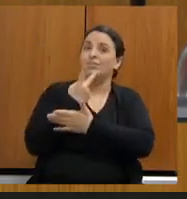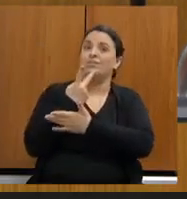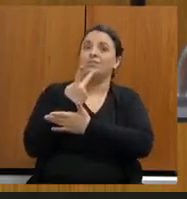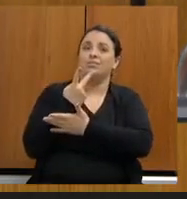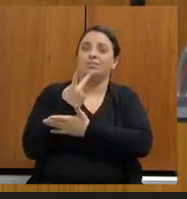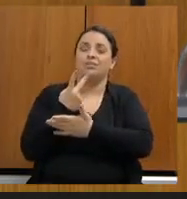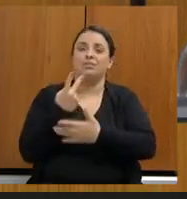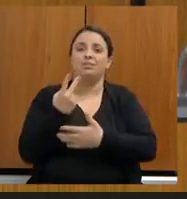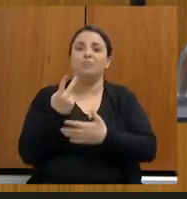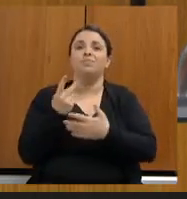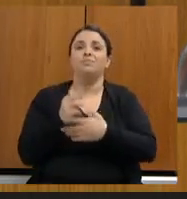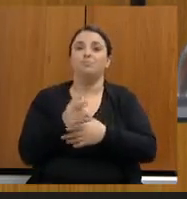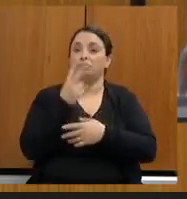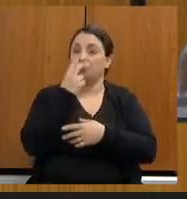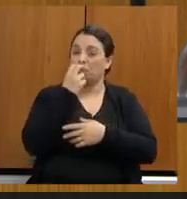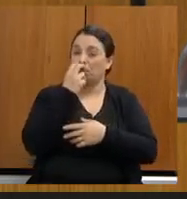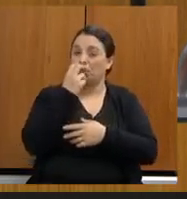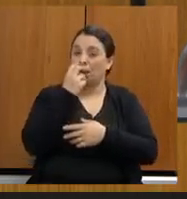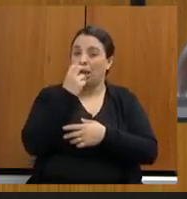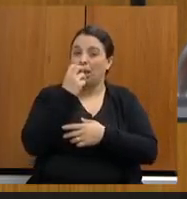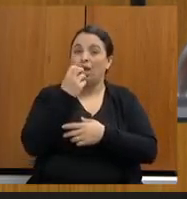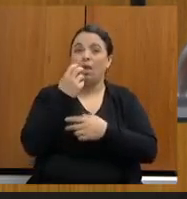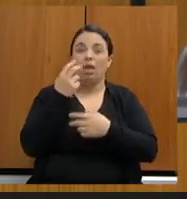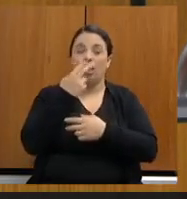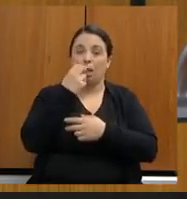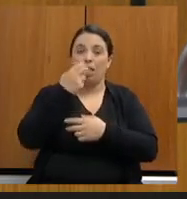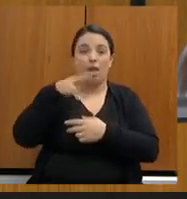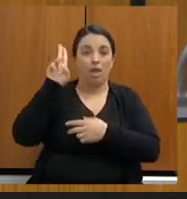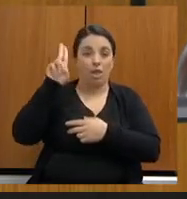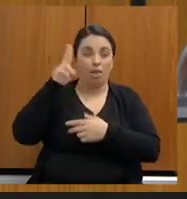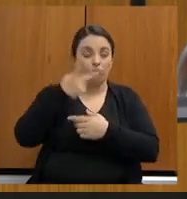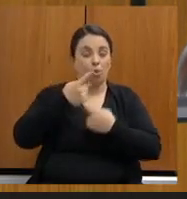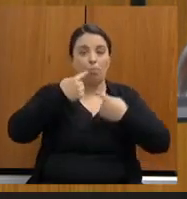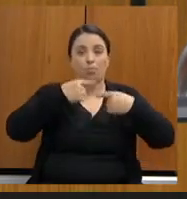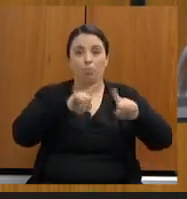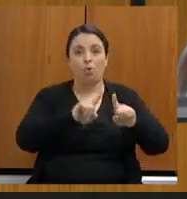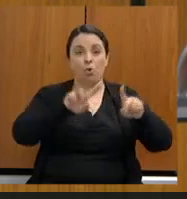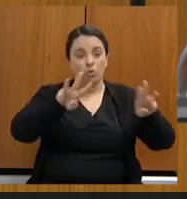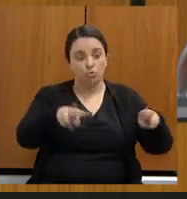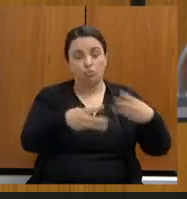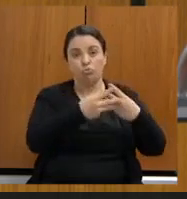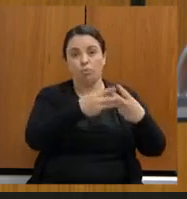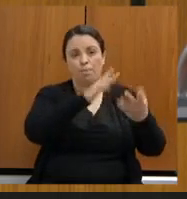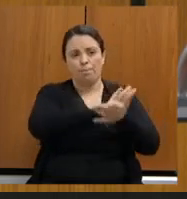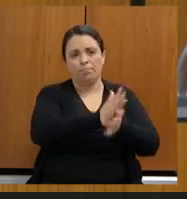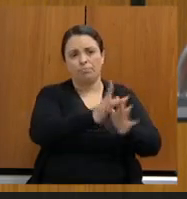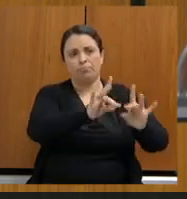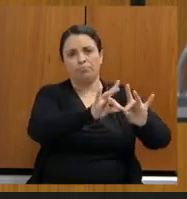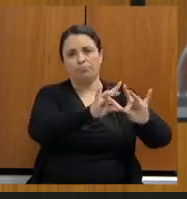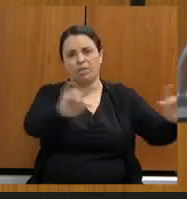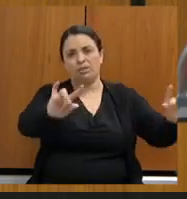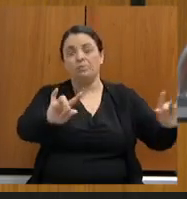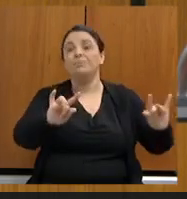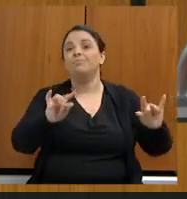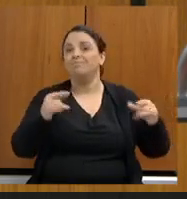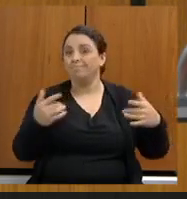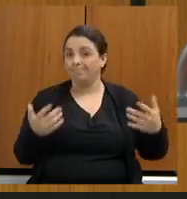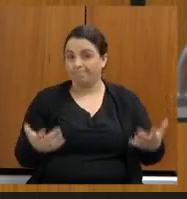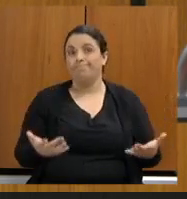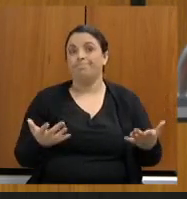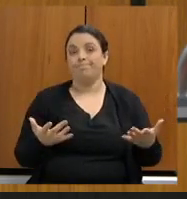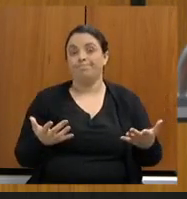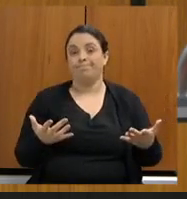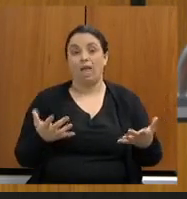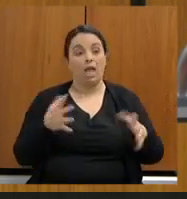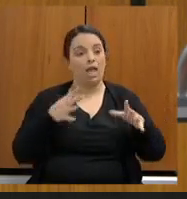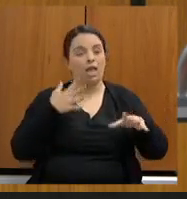propriedade e quebrar o sigilo de informação dos judeus se você invadiu a